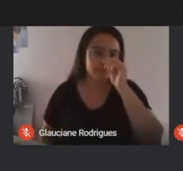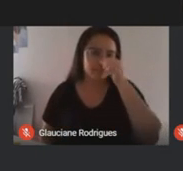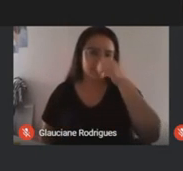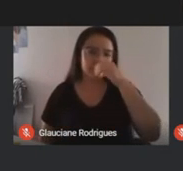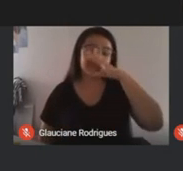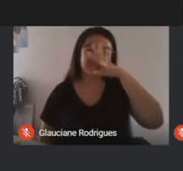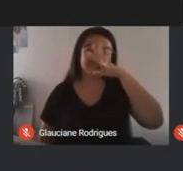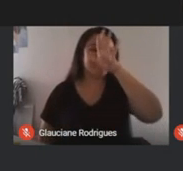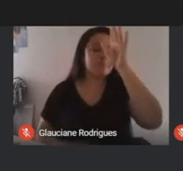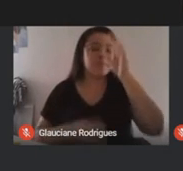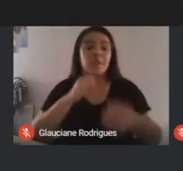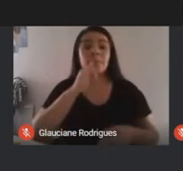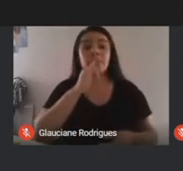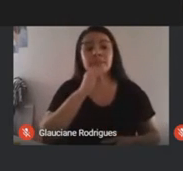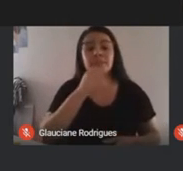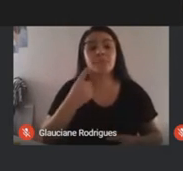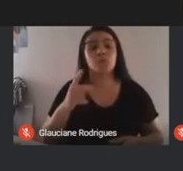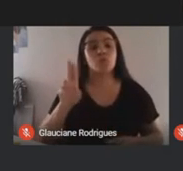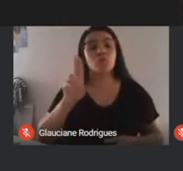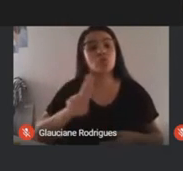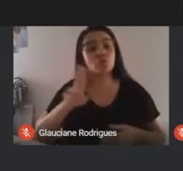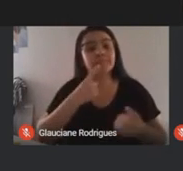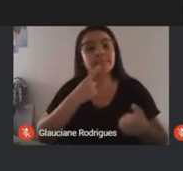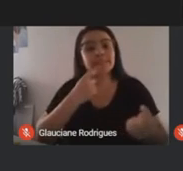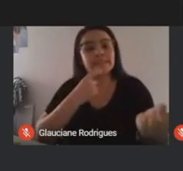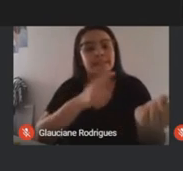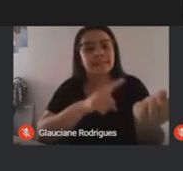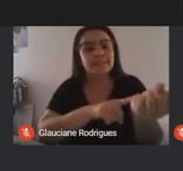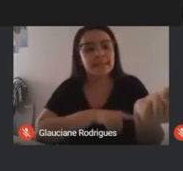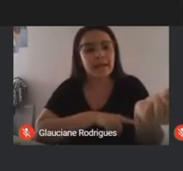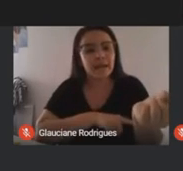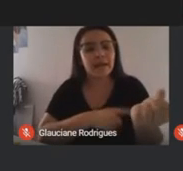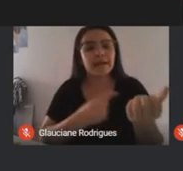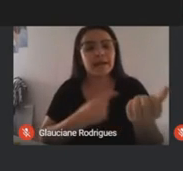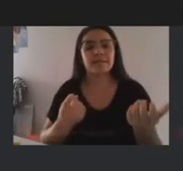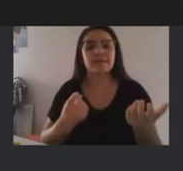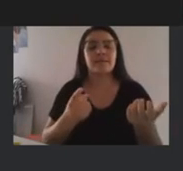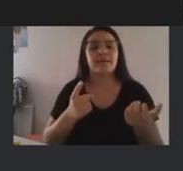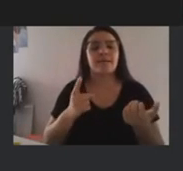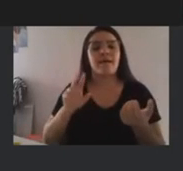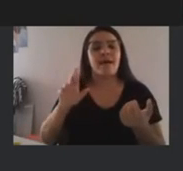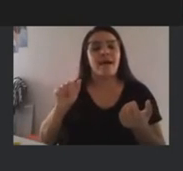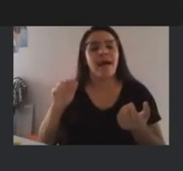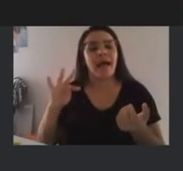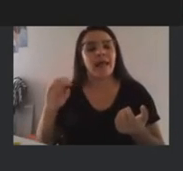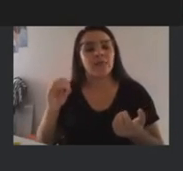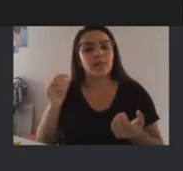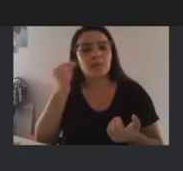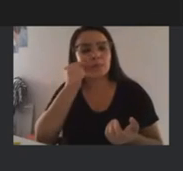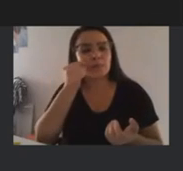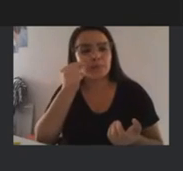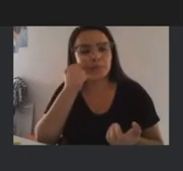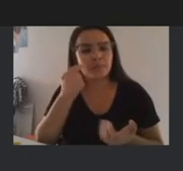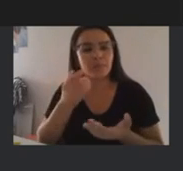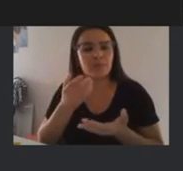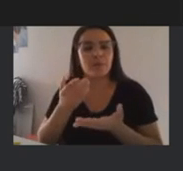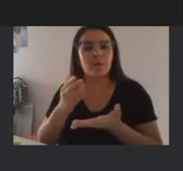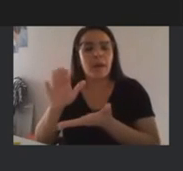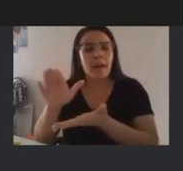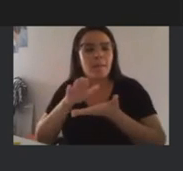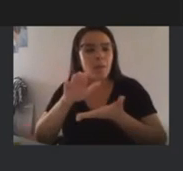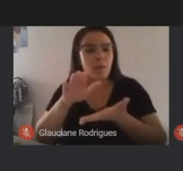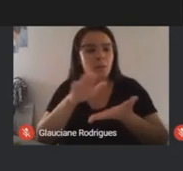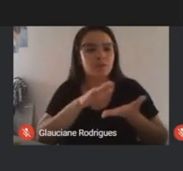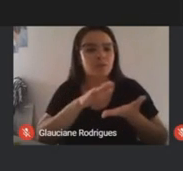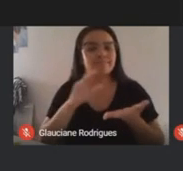com sangue, com essas amostras de estudo em ratos, é muito